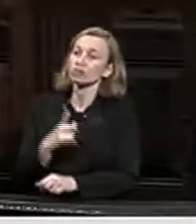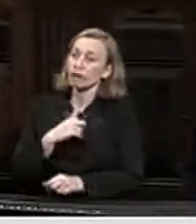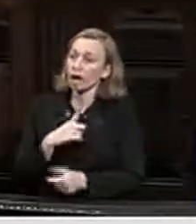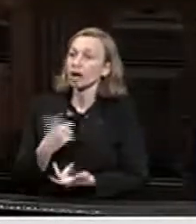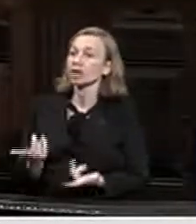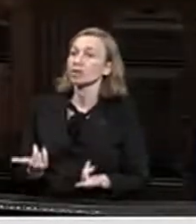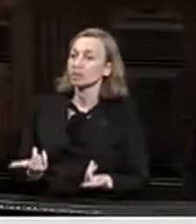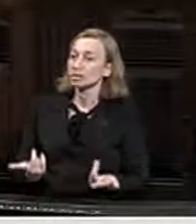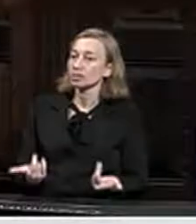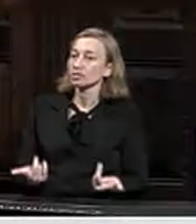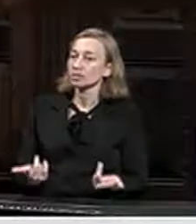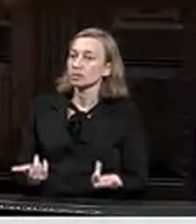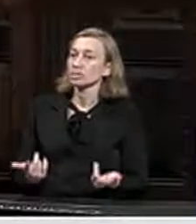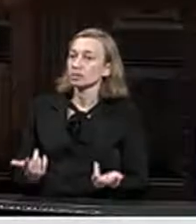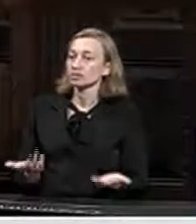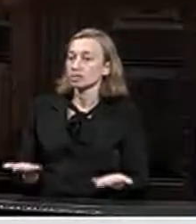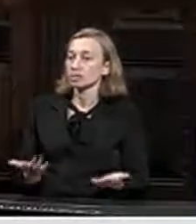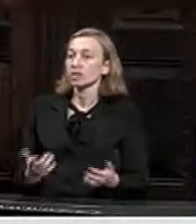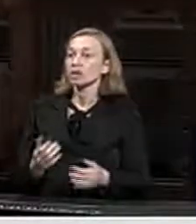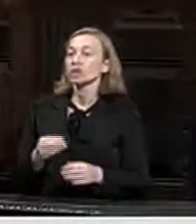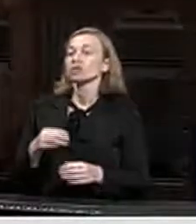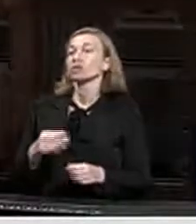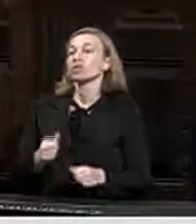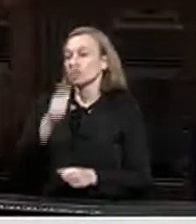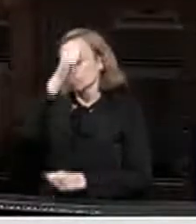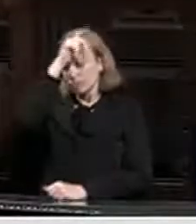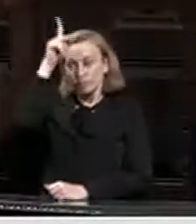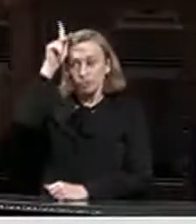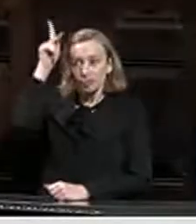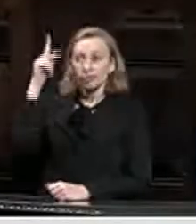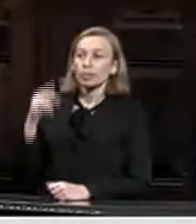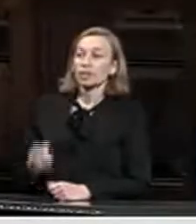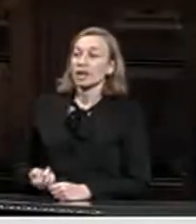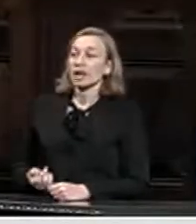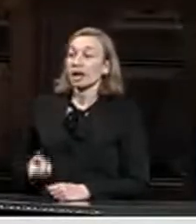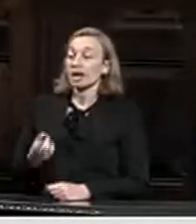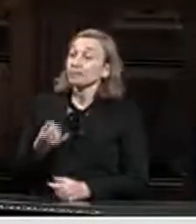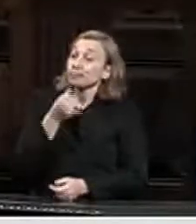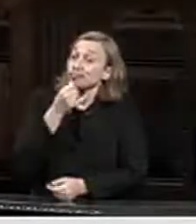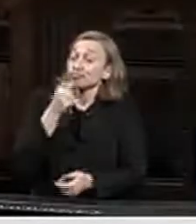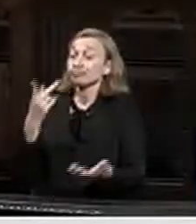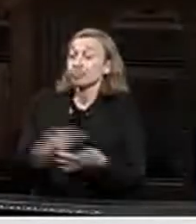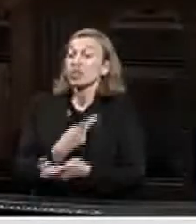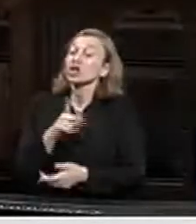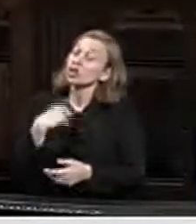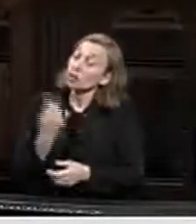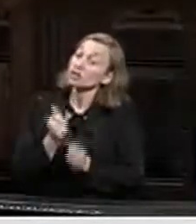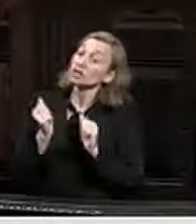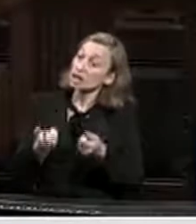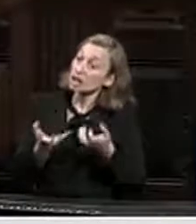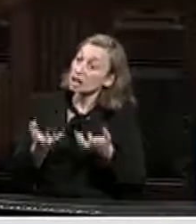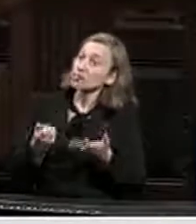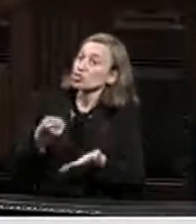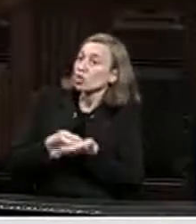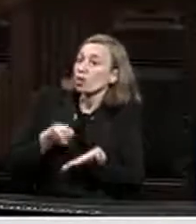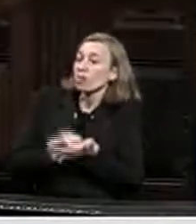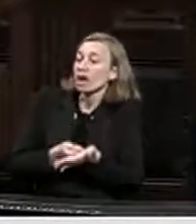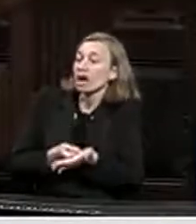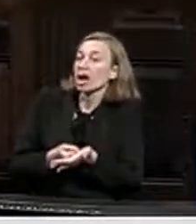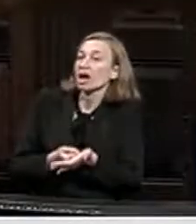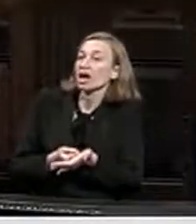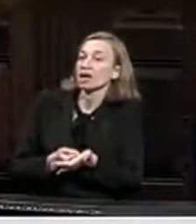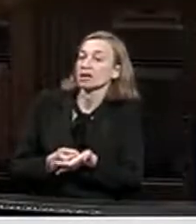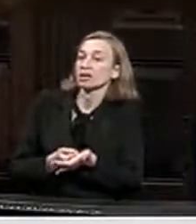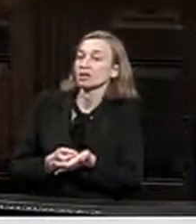do seu prefeito Marcelo Crivella. É inacreditável o que está acontecendo e nós queremos cobrar aqui dessa tribuna satisfações